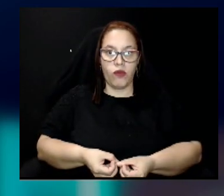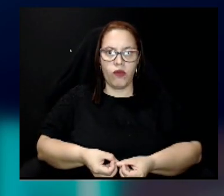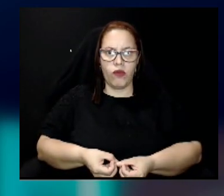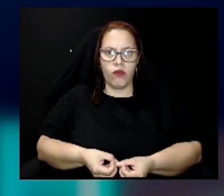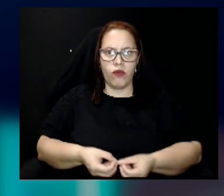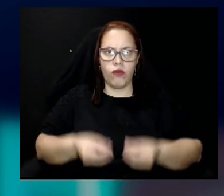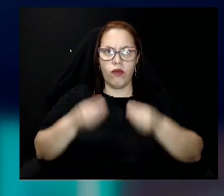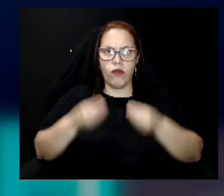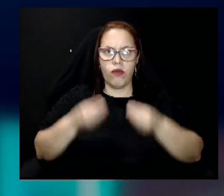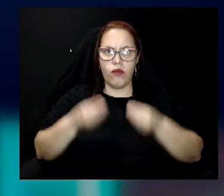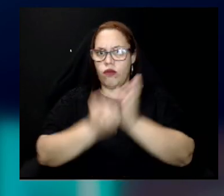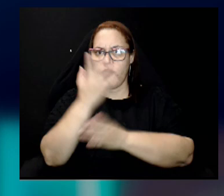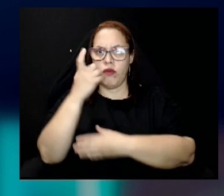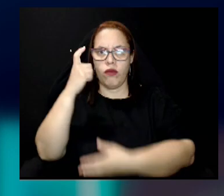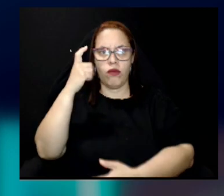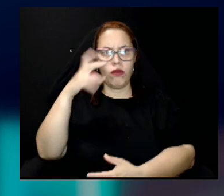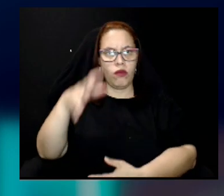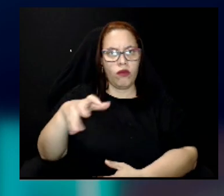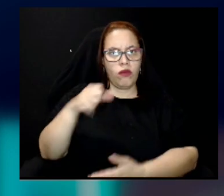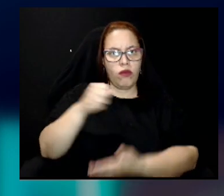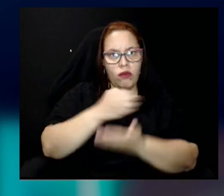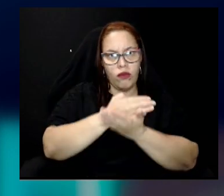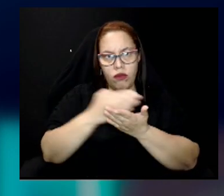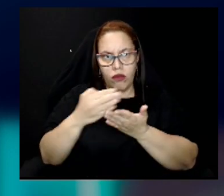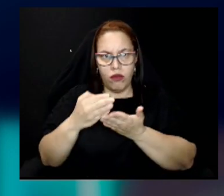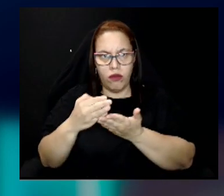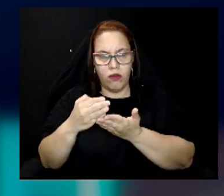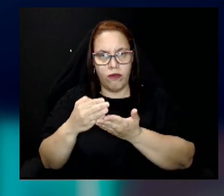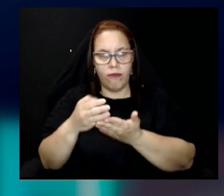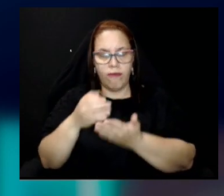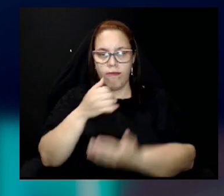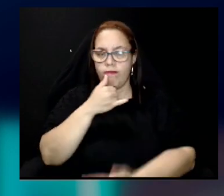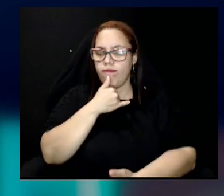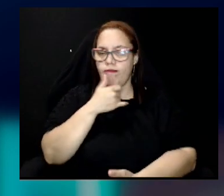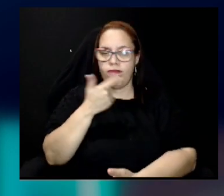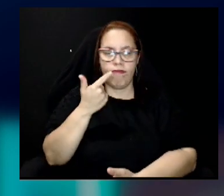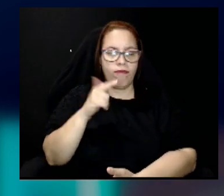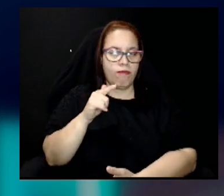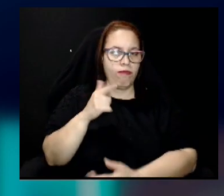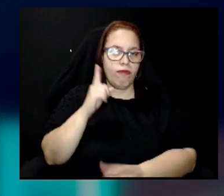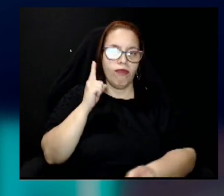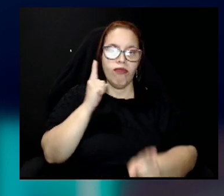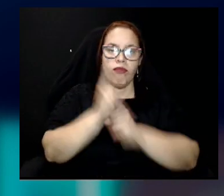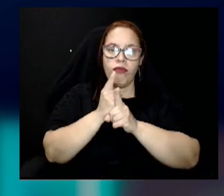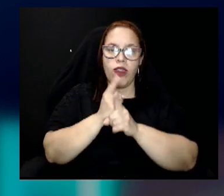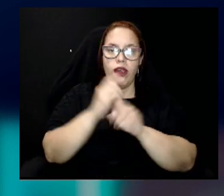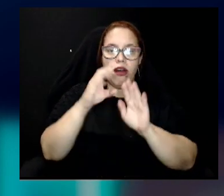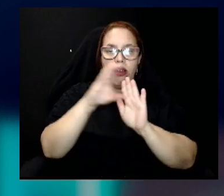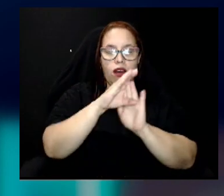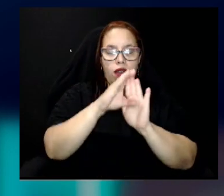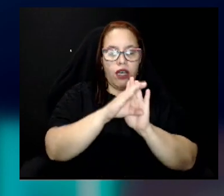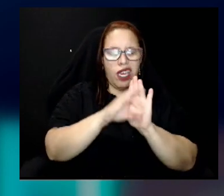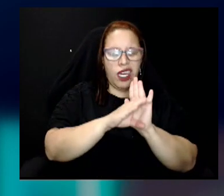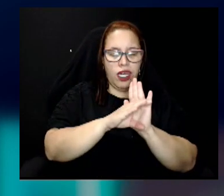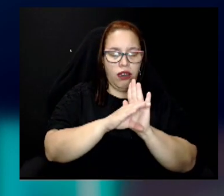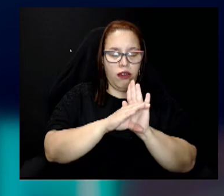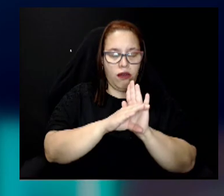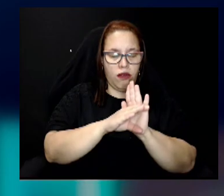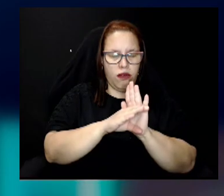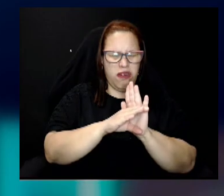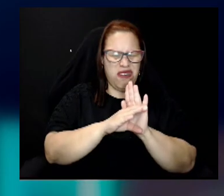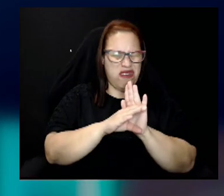poderia pegá-la no seu início, mas a gente, infelizmente, não tem um programa que tenha mostrado eficácia